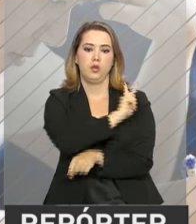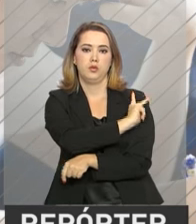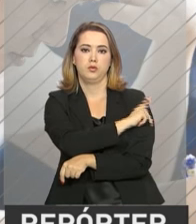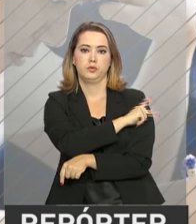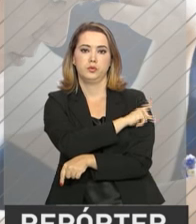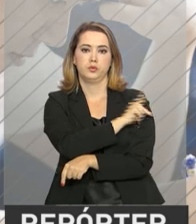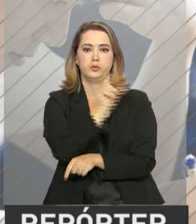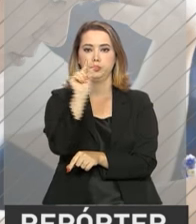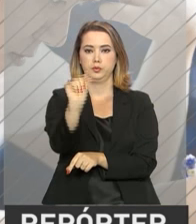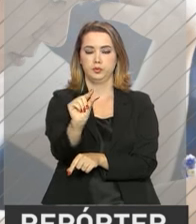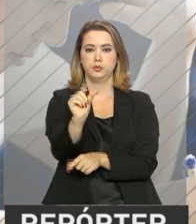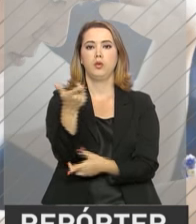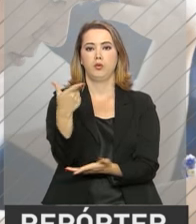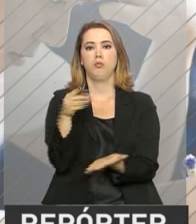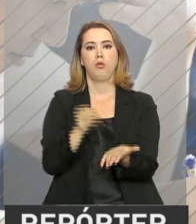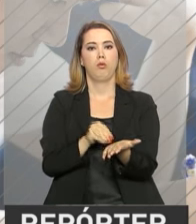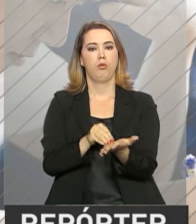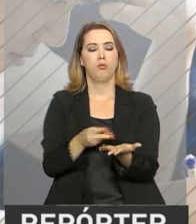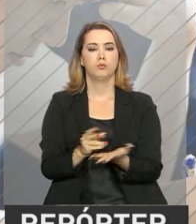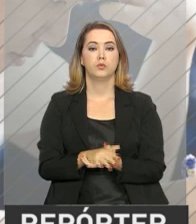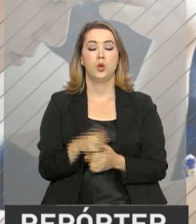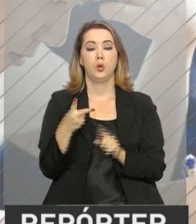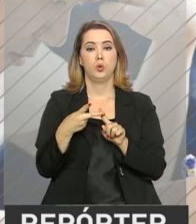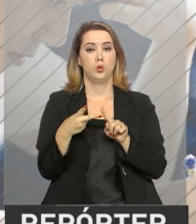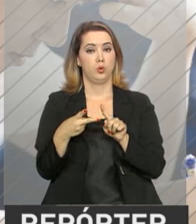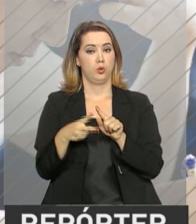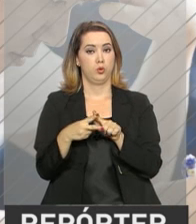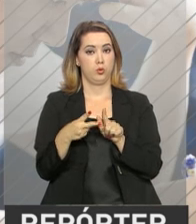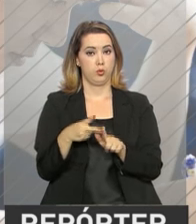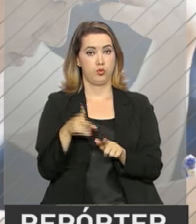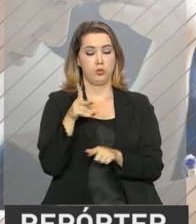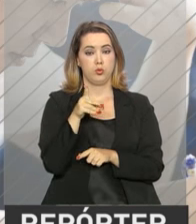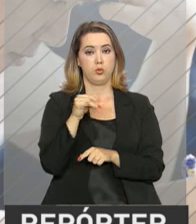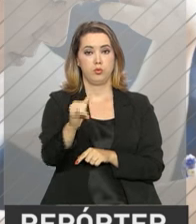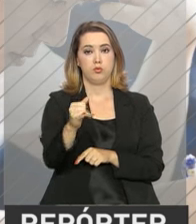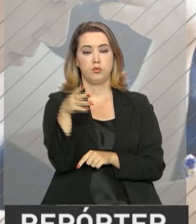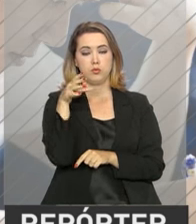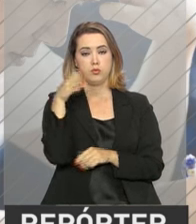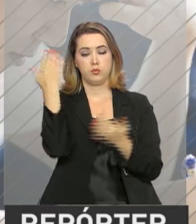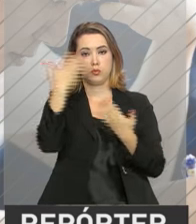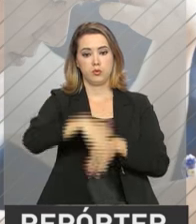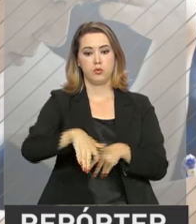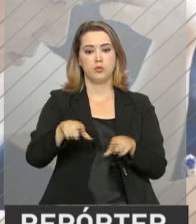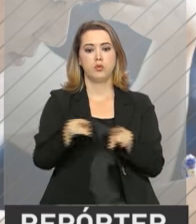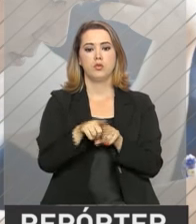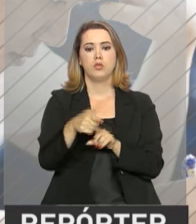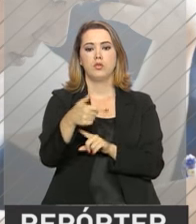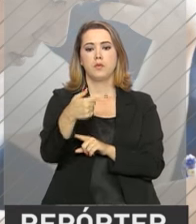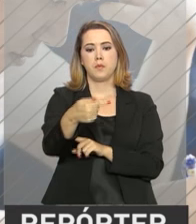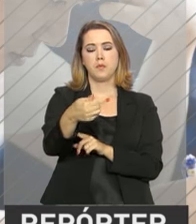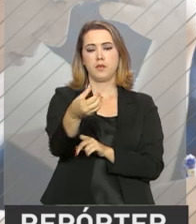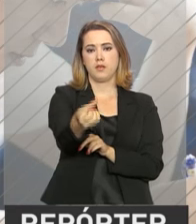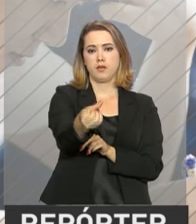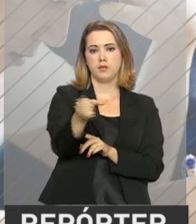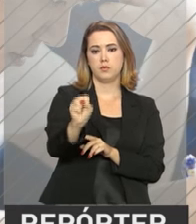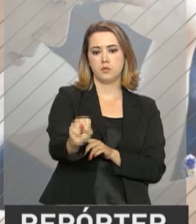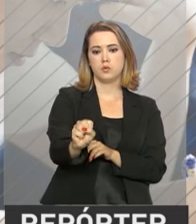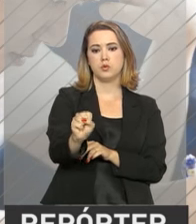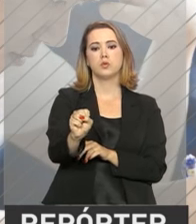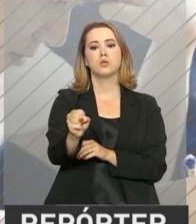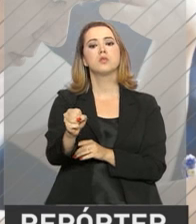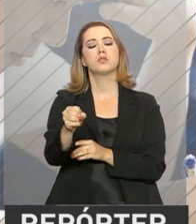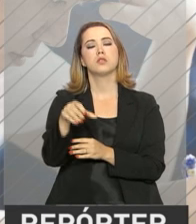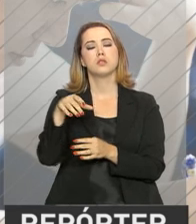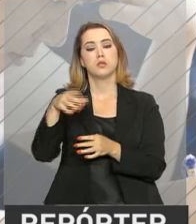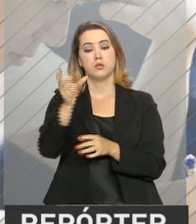número de ausentes. Nos dois dias de provas, 768 candidatos foram eliminados por descumprimento de